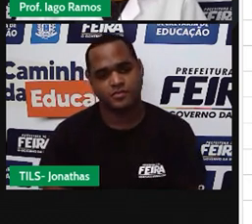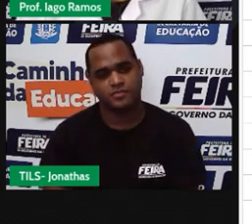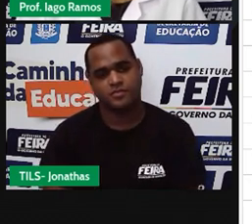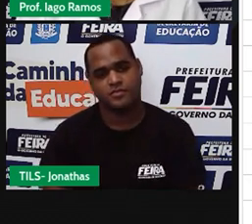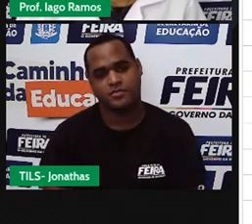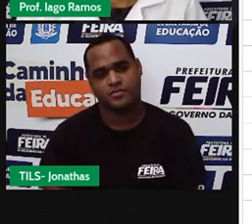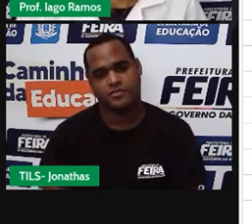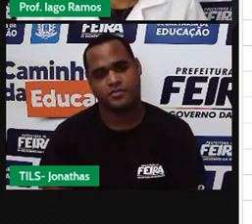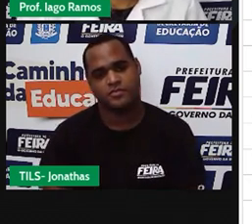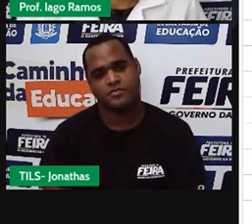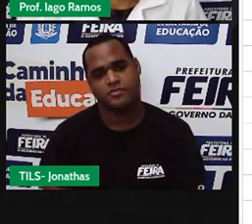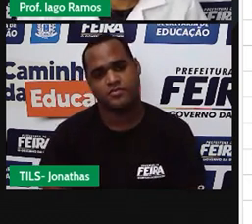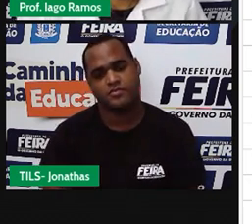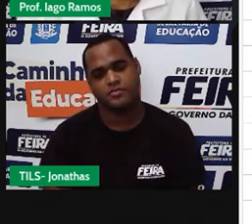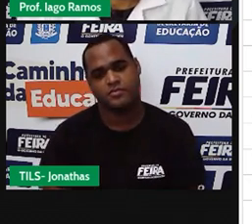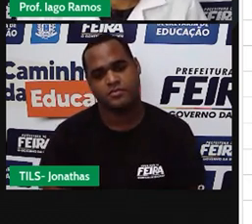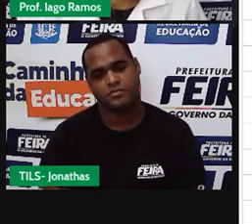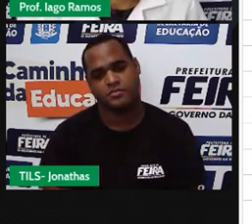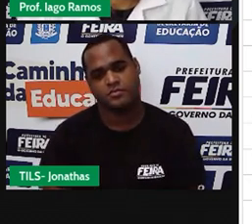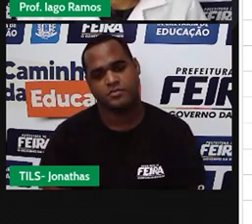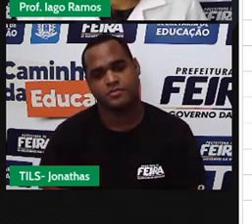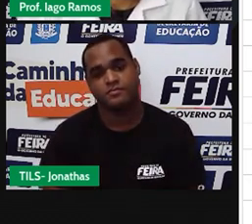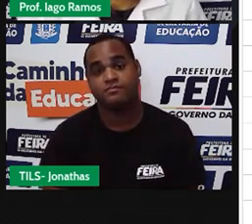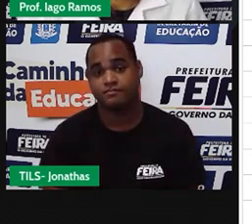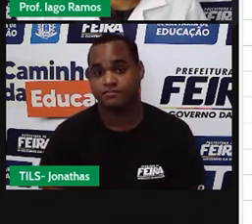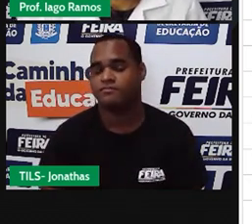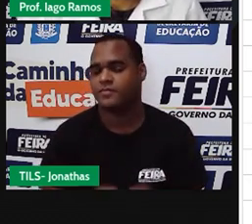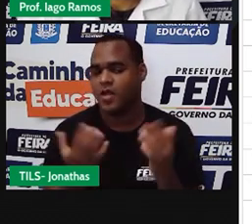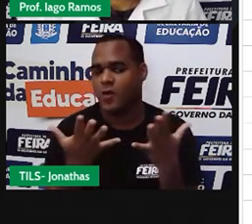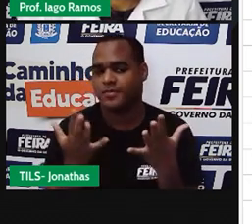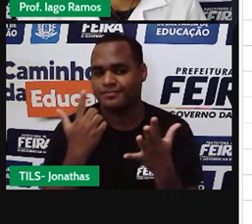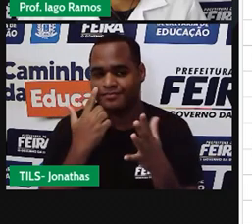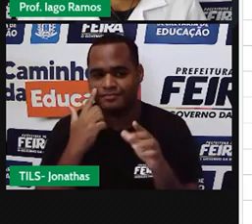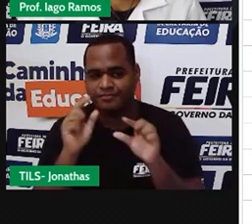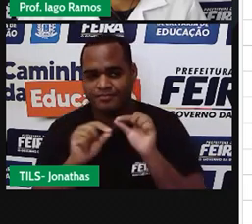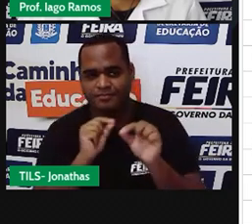e enquanto isso eu vou fazer a seguinte construção